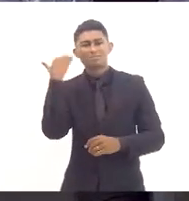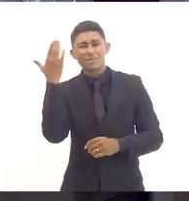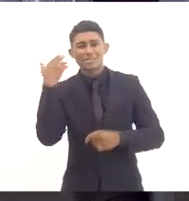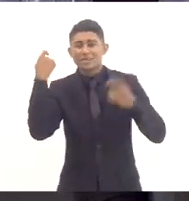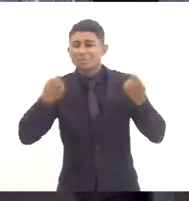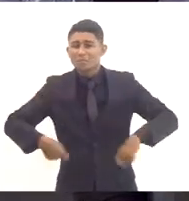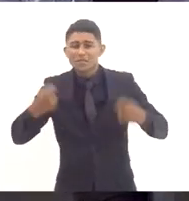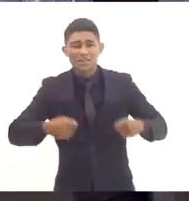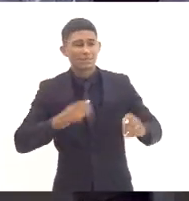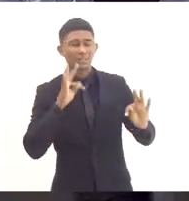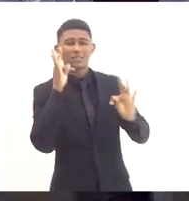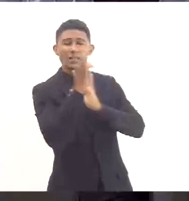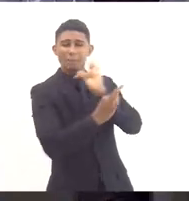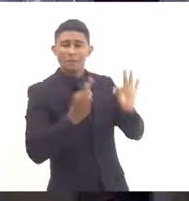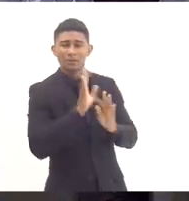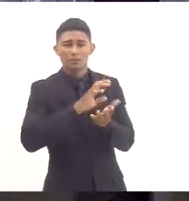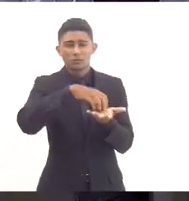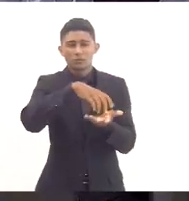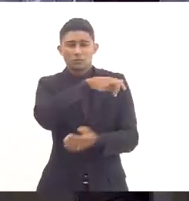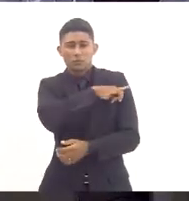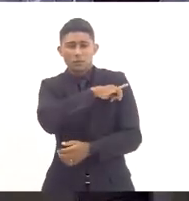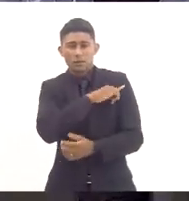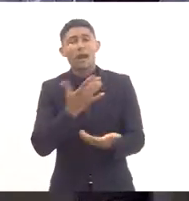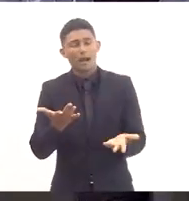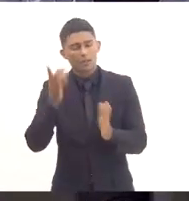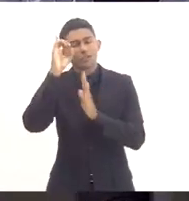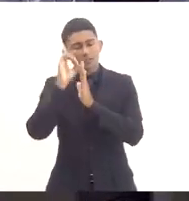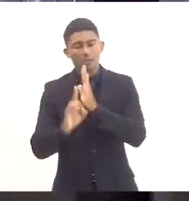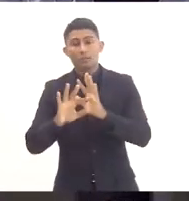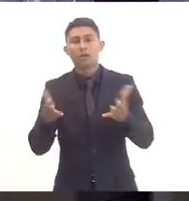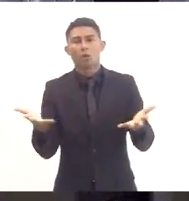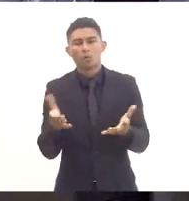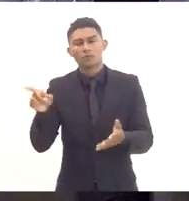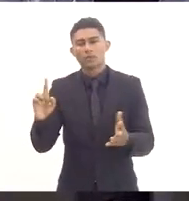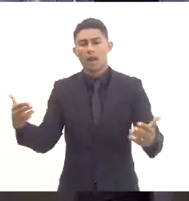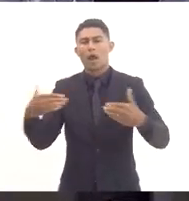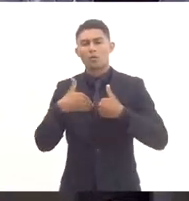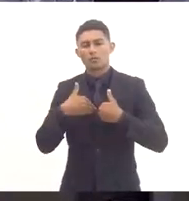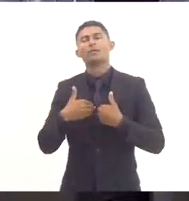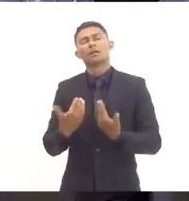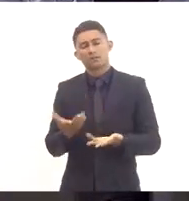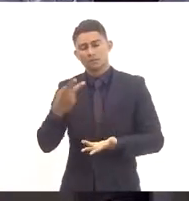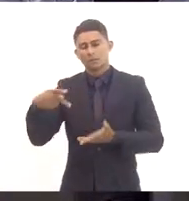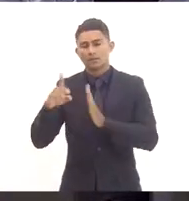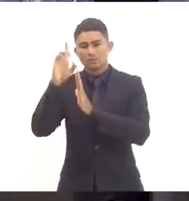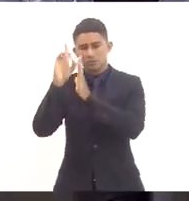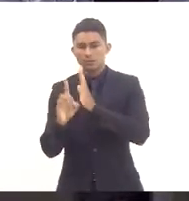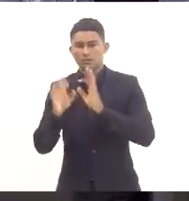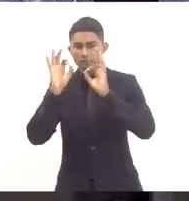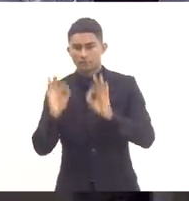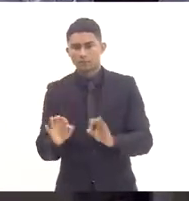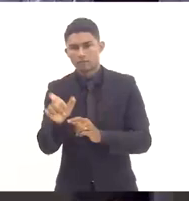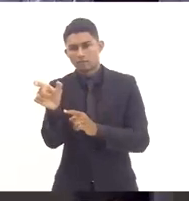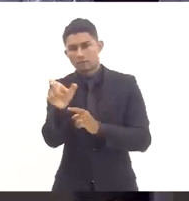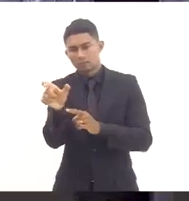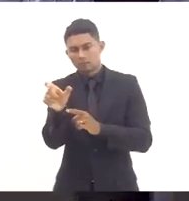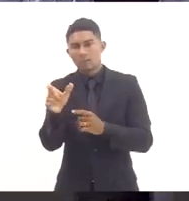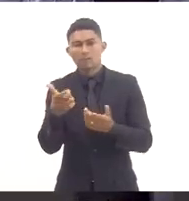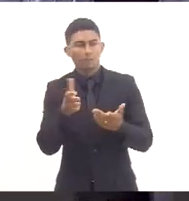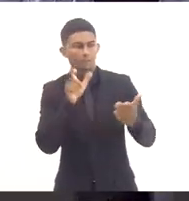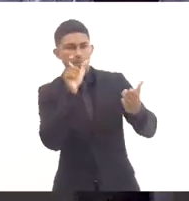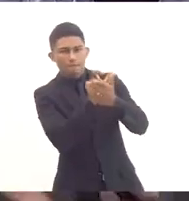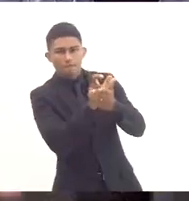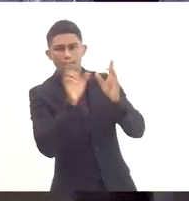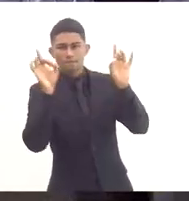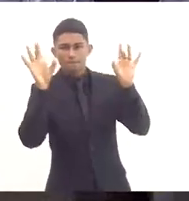fazer o tratamento no Rio para ter direito hoje não só por ser autista ele já tem direito ao RioCard especial ele passou por uma perita médica